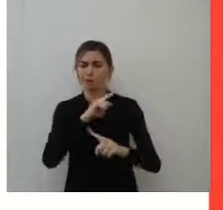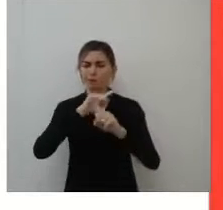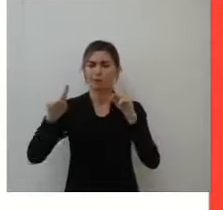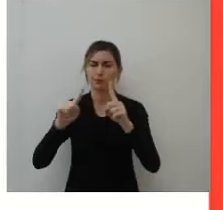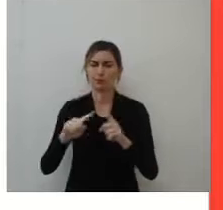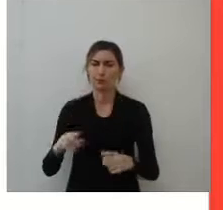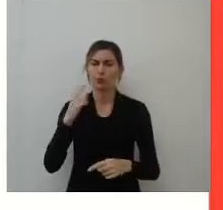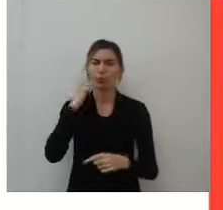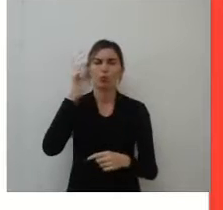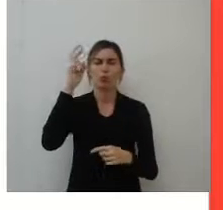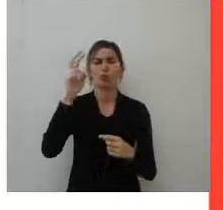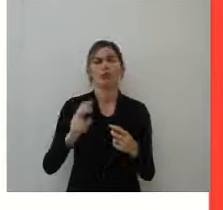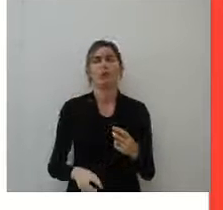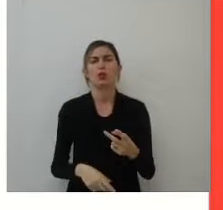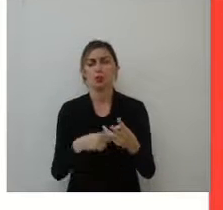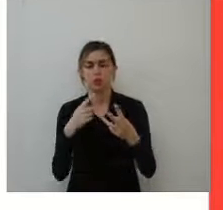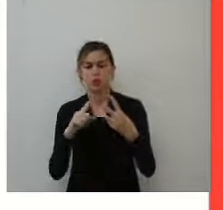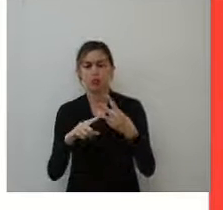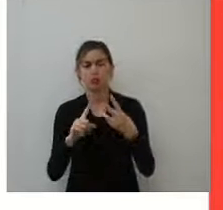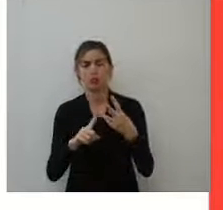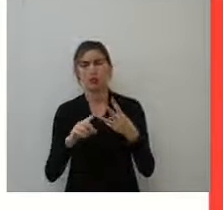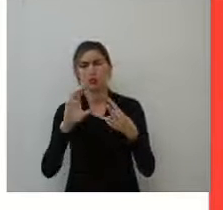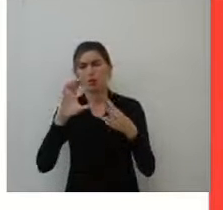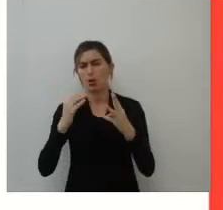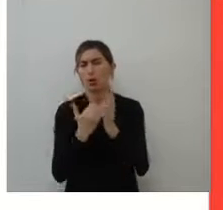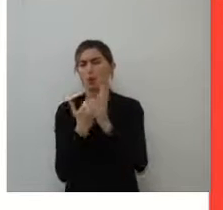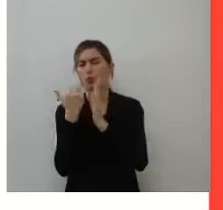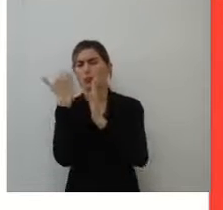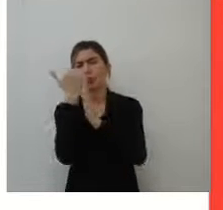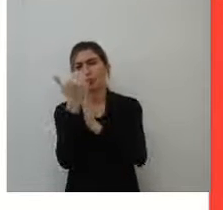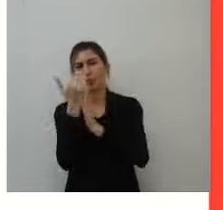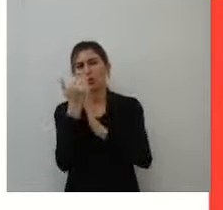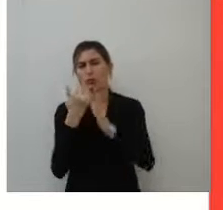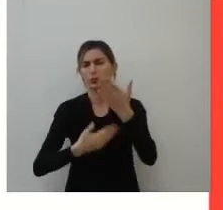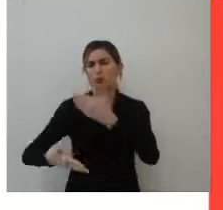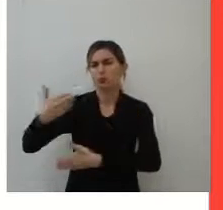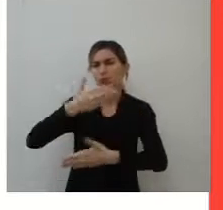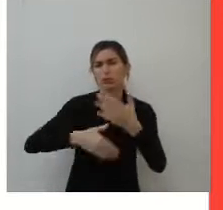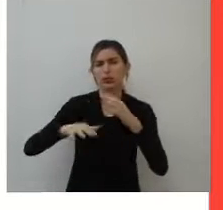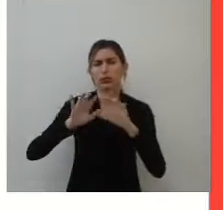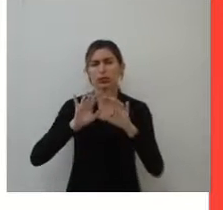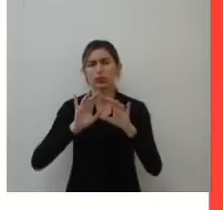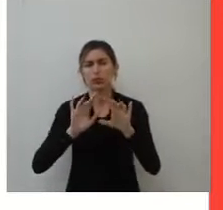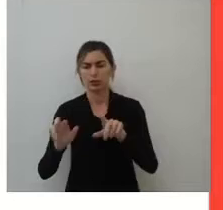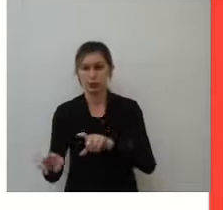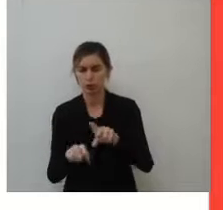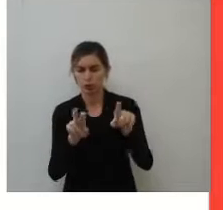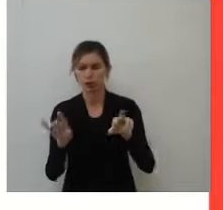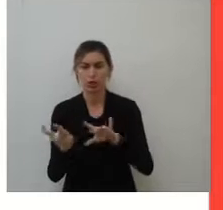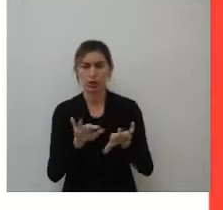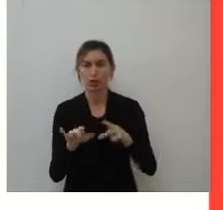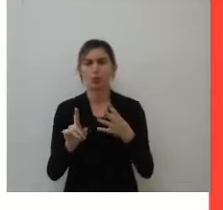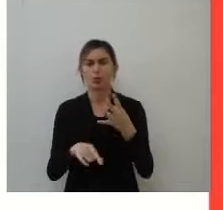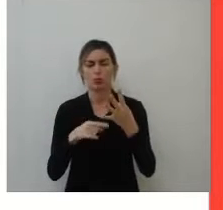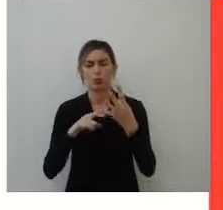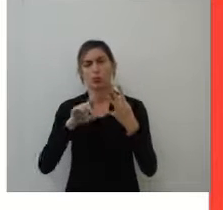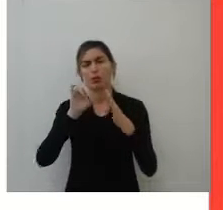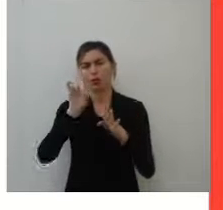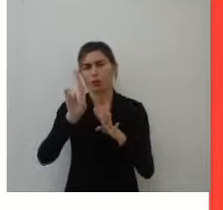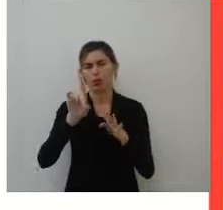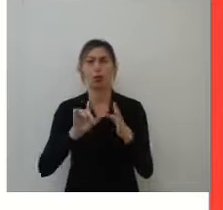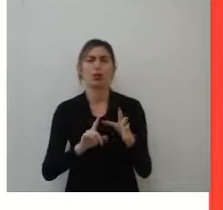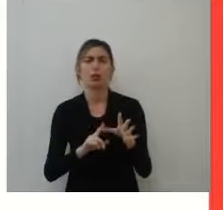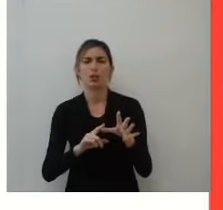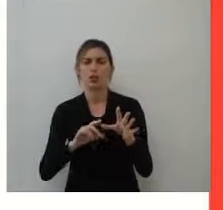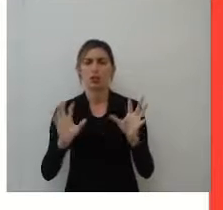proibição cultural. Letra C, o aumento da interatividade digital. Letra D,